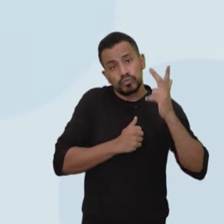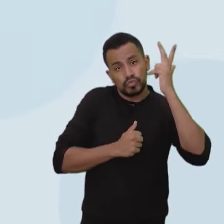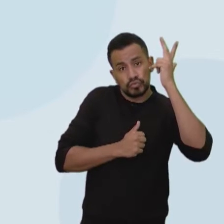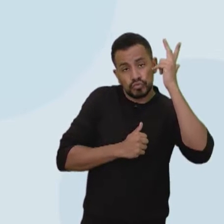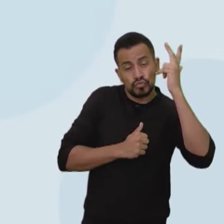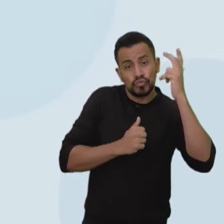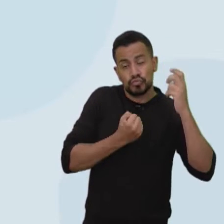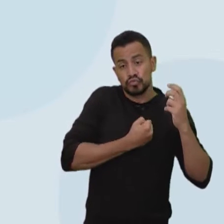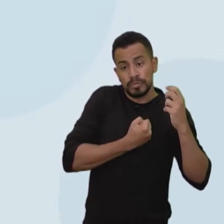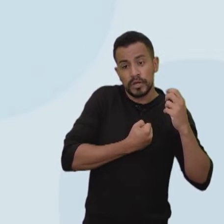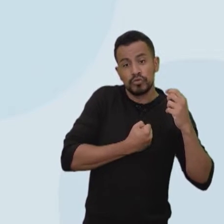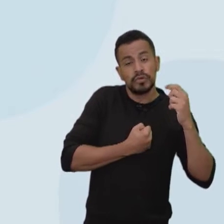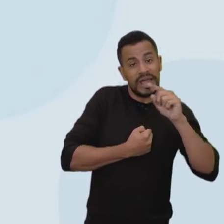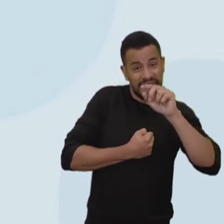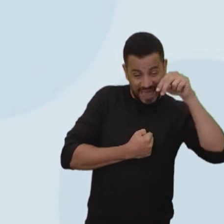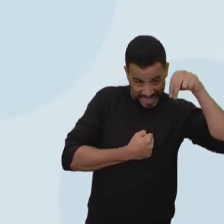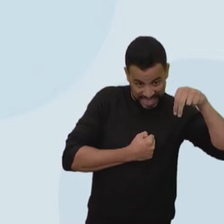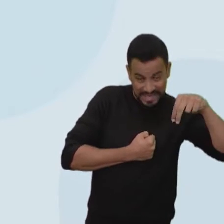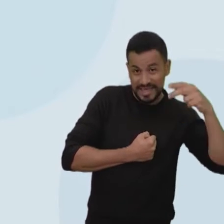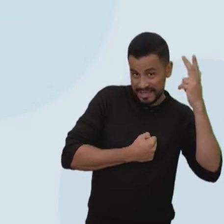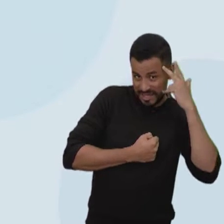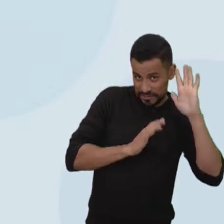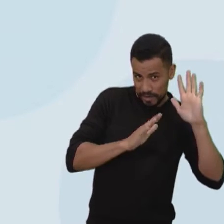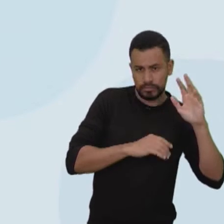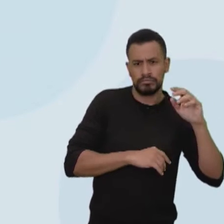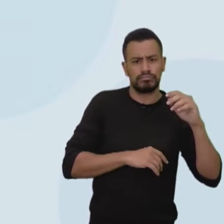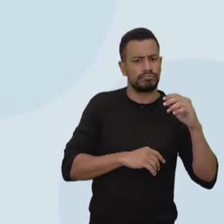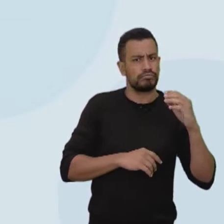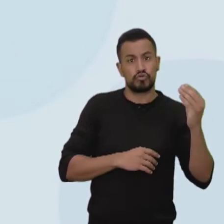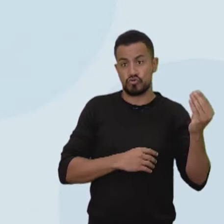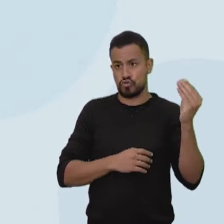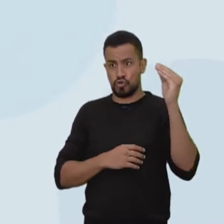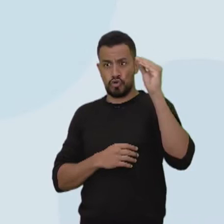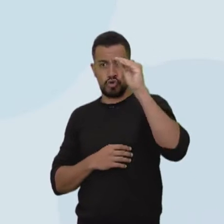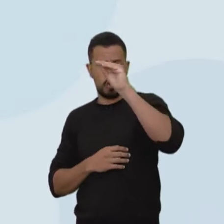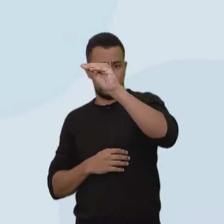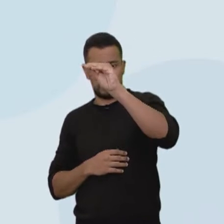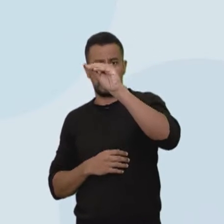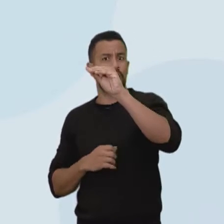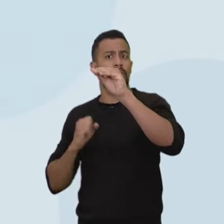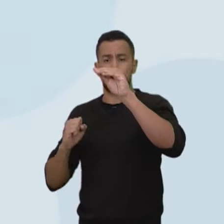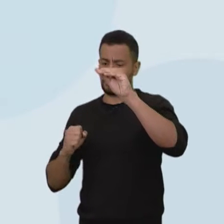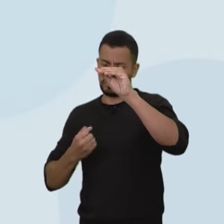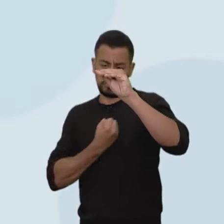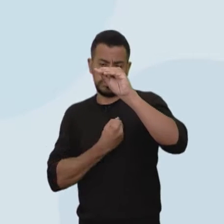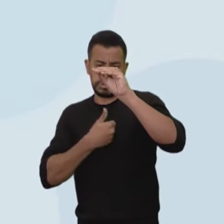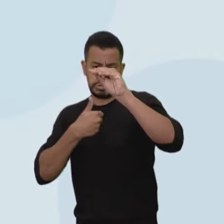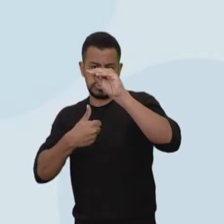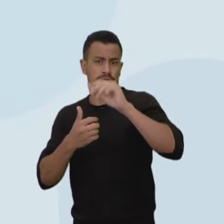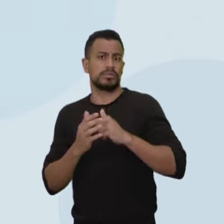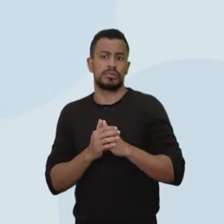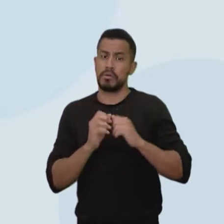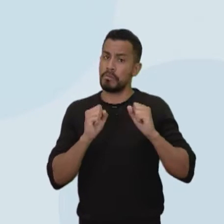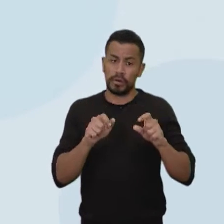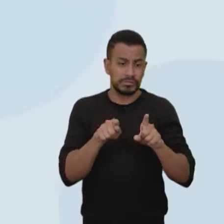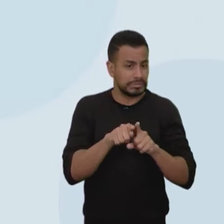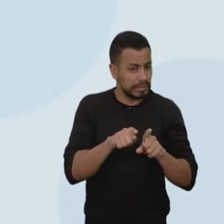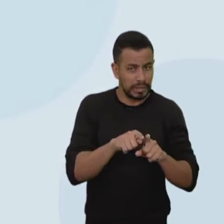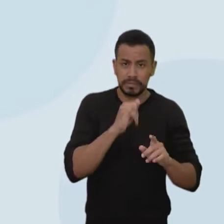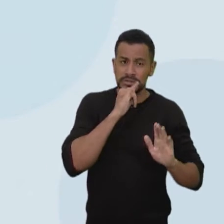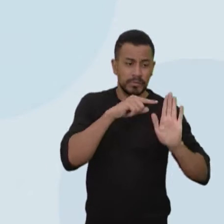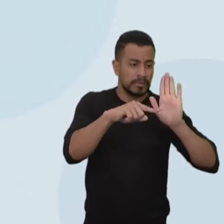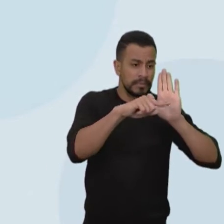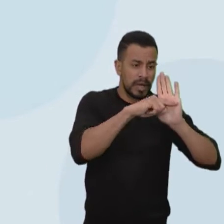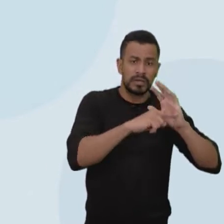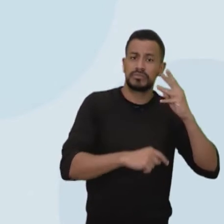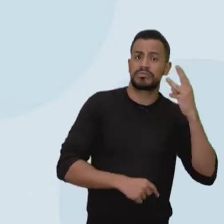número natural é um número racional. Podemos pegar um inteiro, por exemplo, menos 3, e conseguimos escrever a fração menos 3